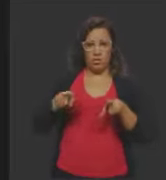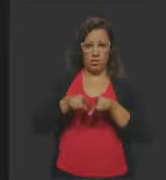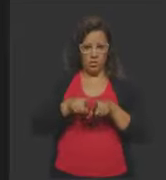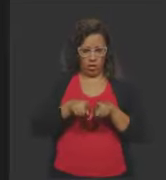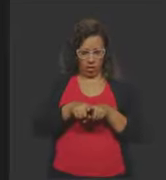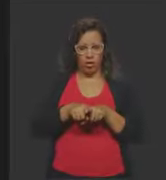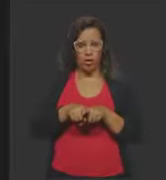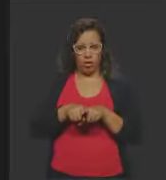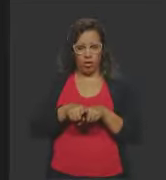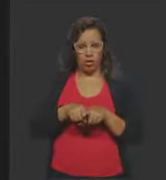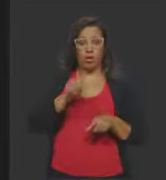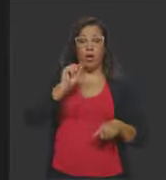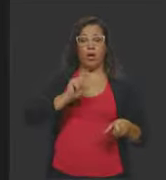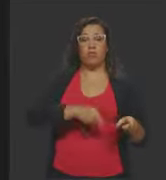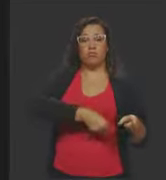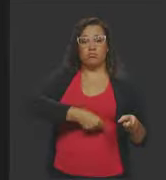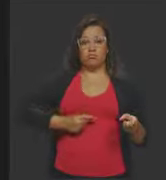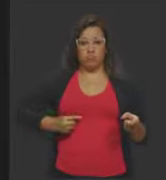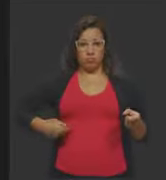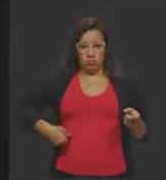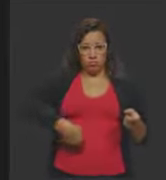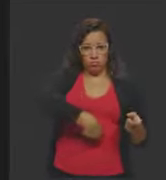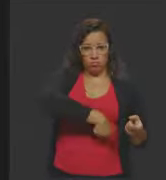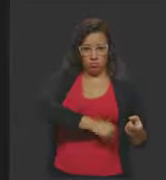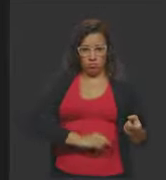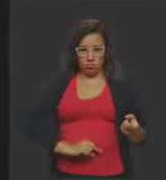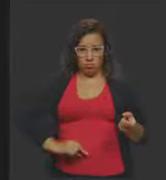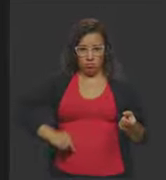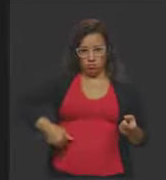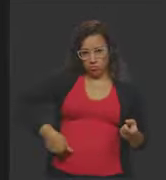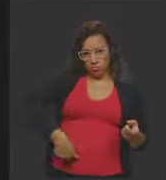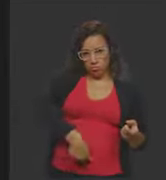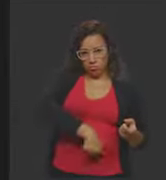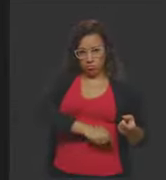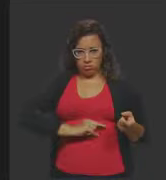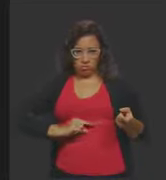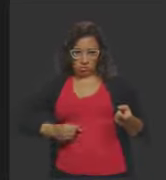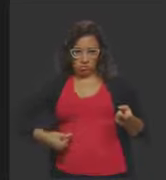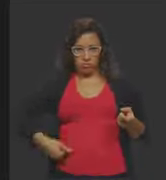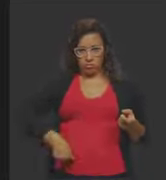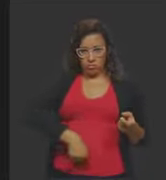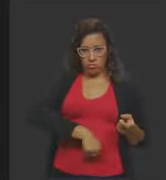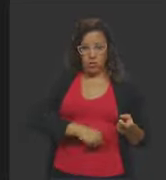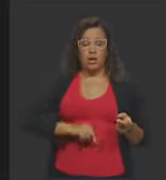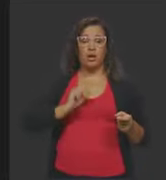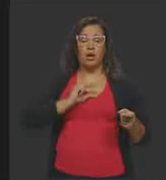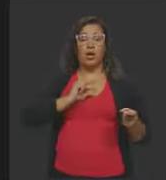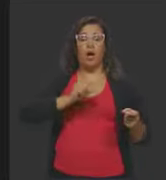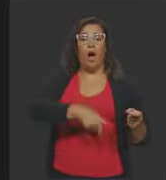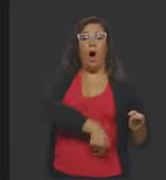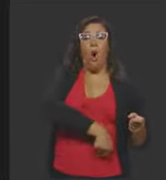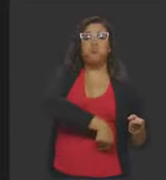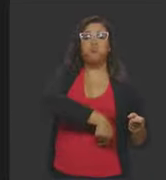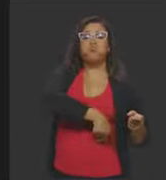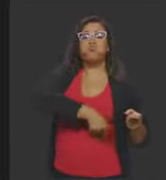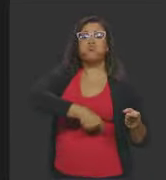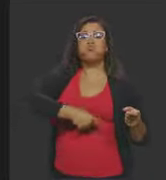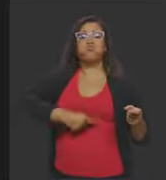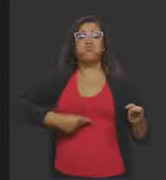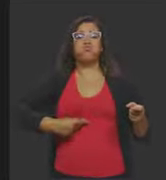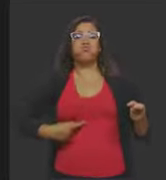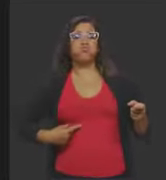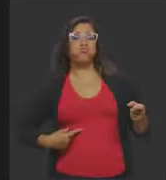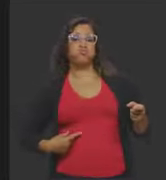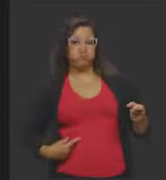nós temos intestino delgado, que é o intestino mais enrolado aí, ele é o maior, e o intestino grosso,